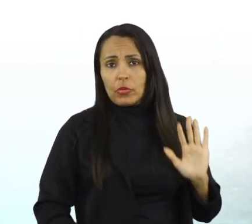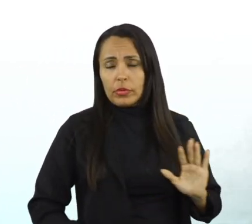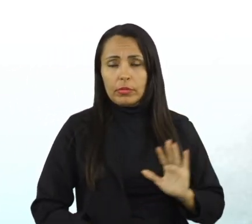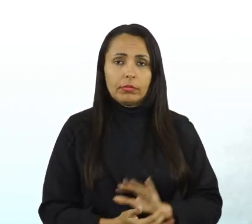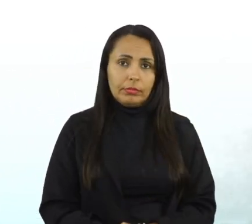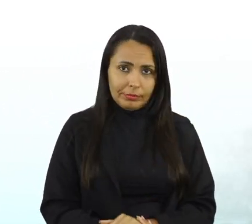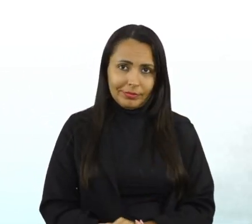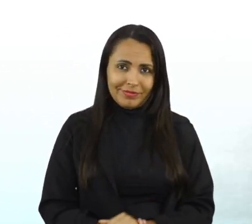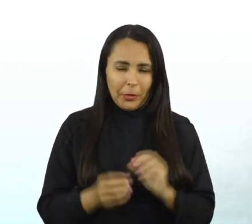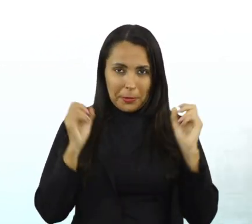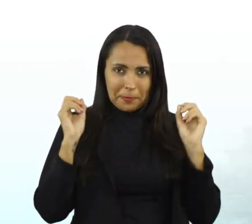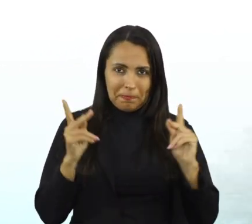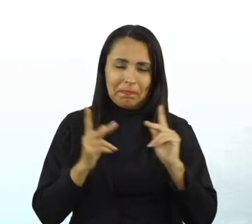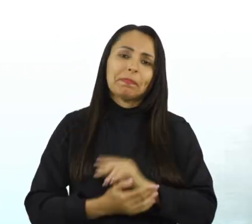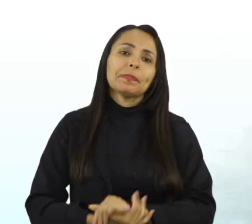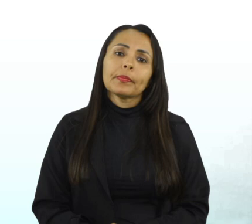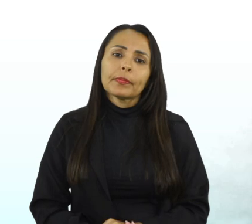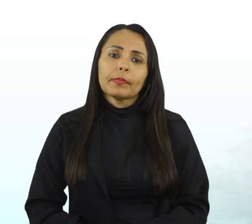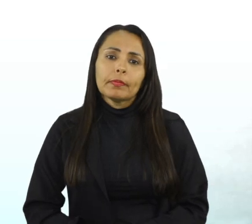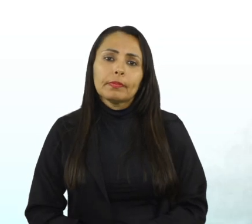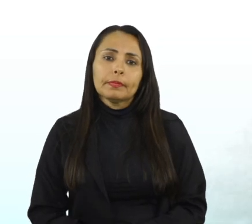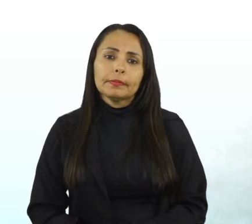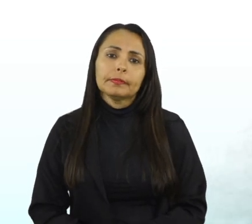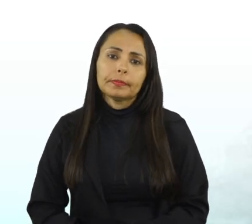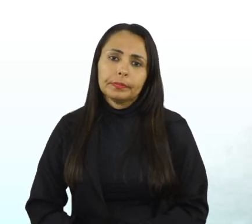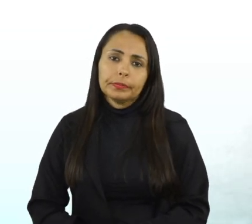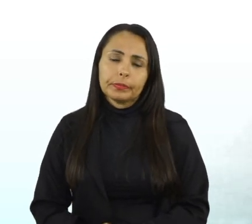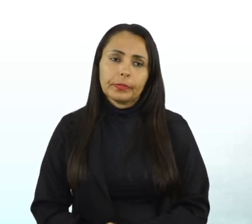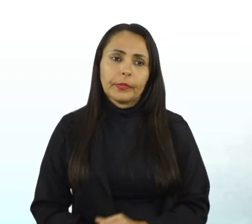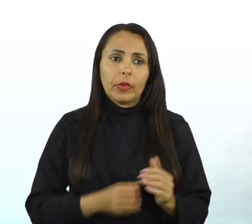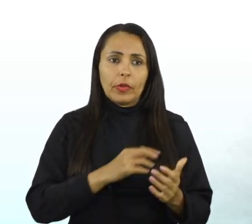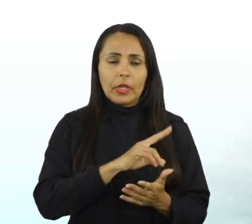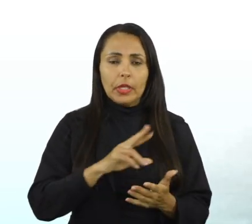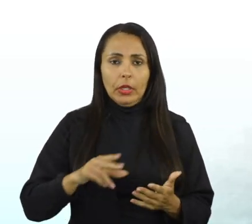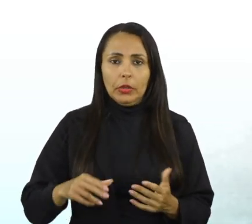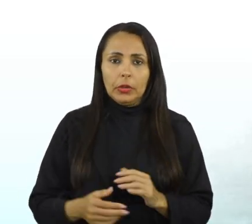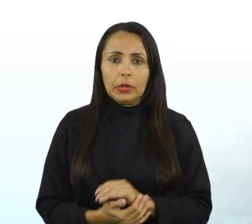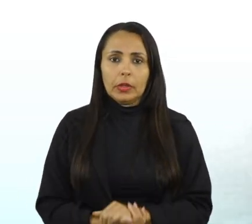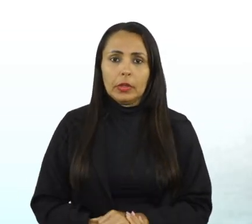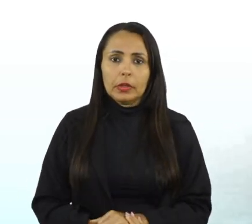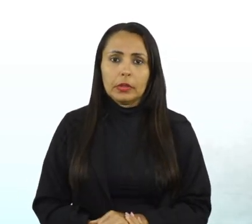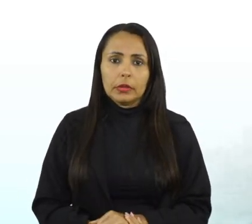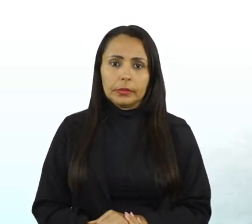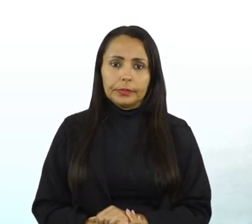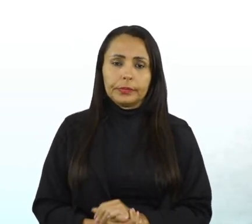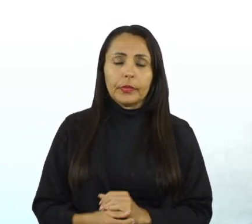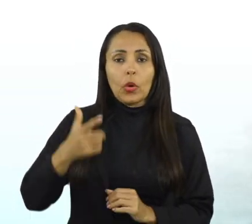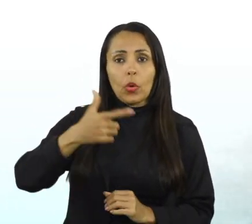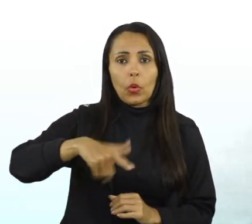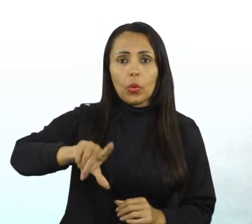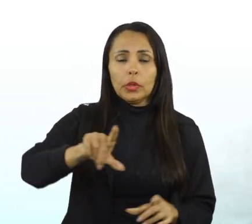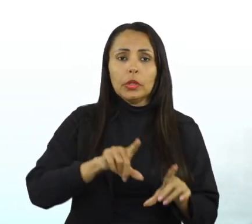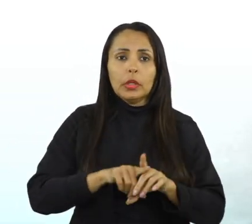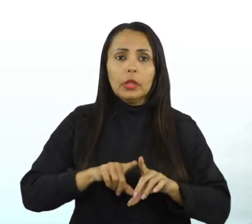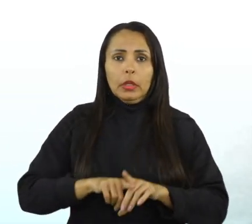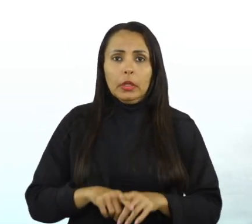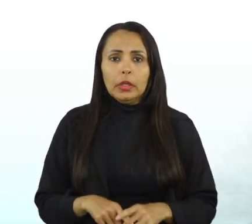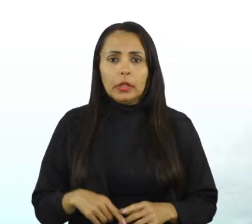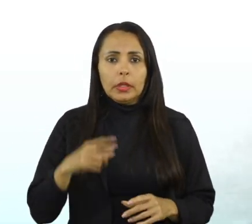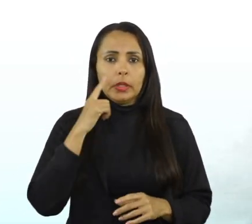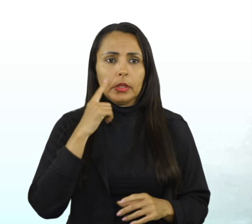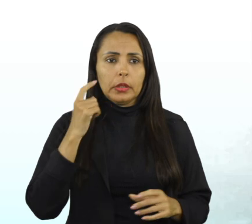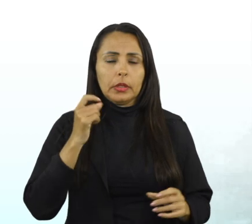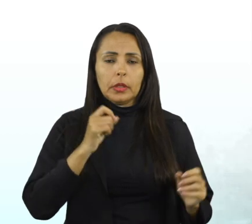não perde nem tempo, ok? Então, essa é a chamada variação diastrática. A outra variação